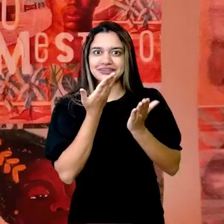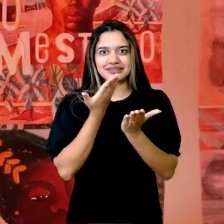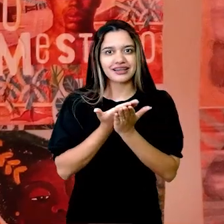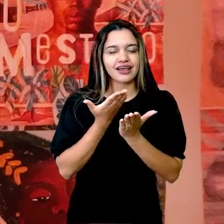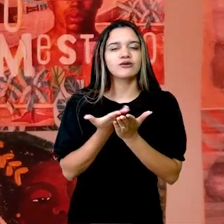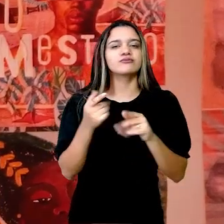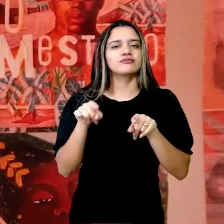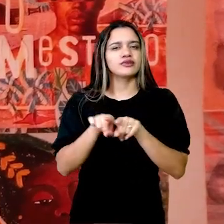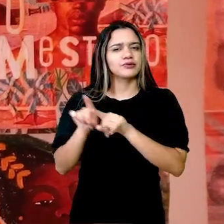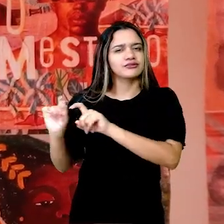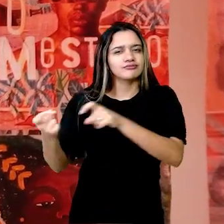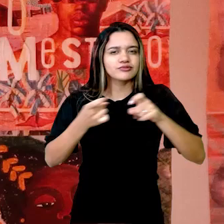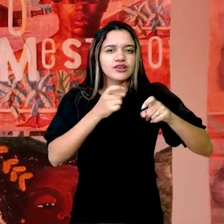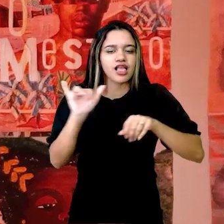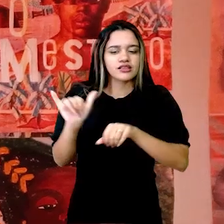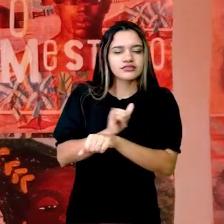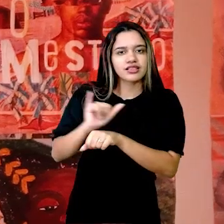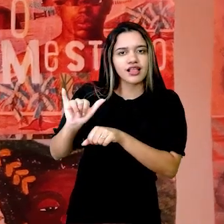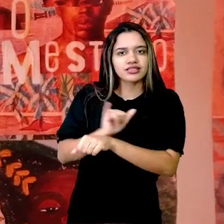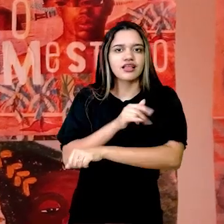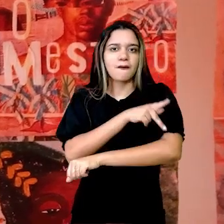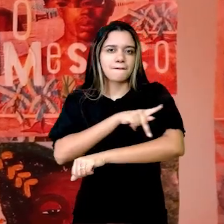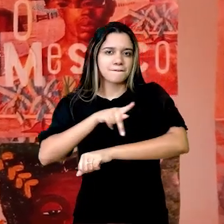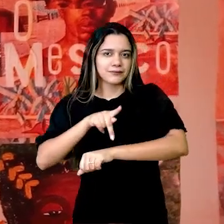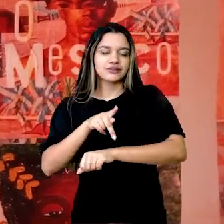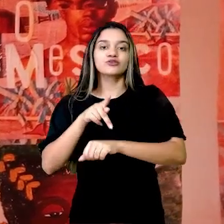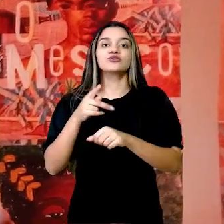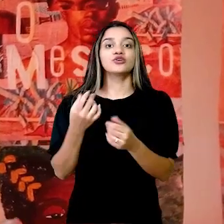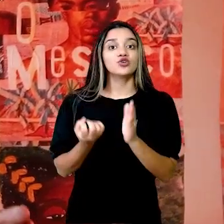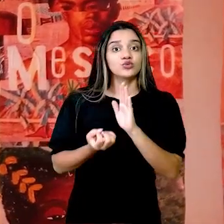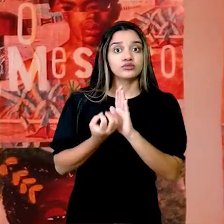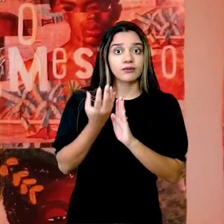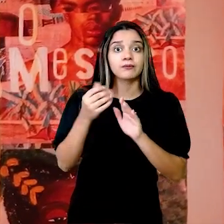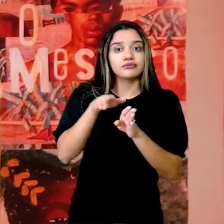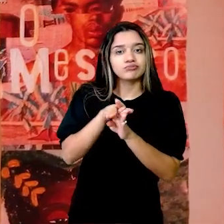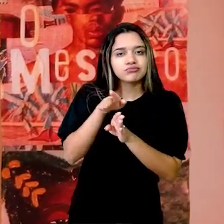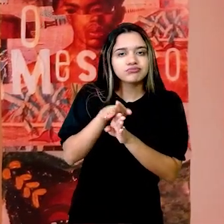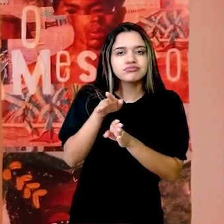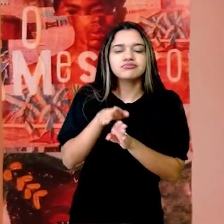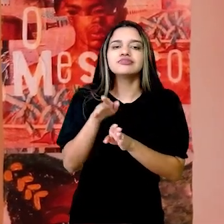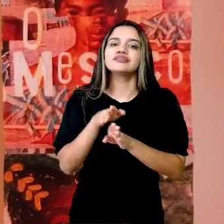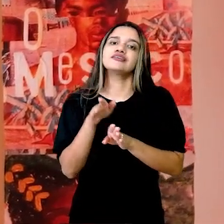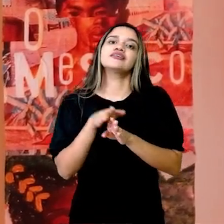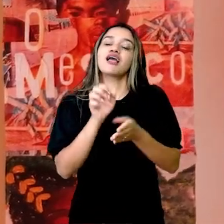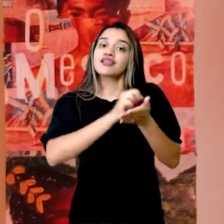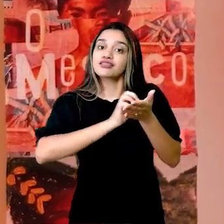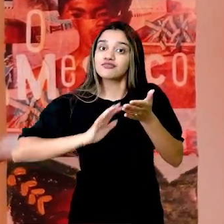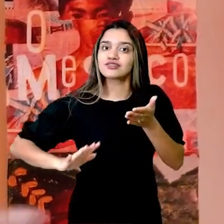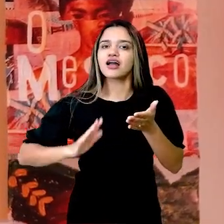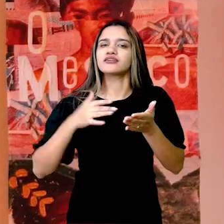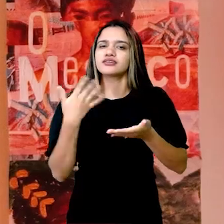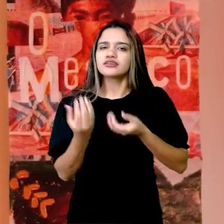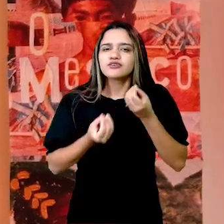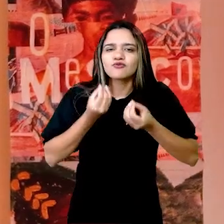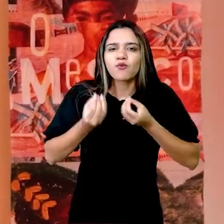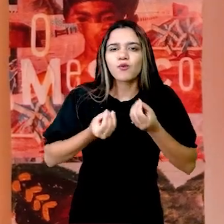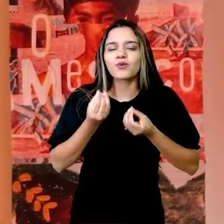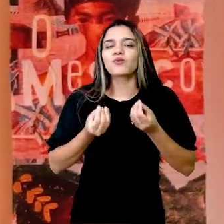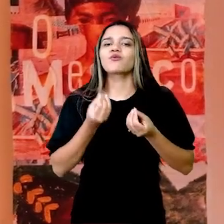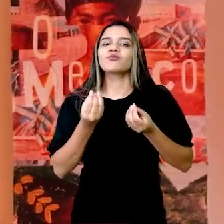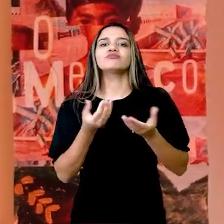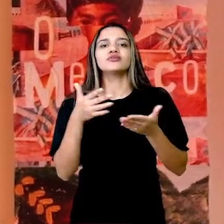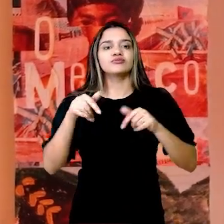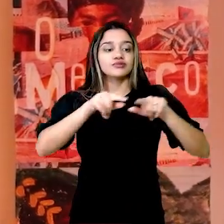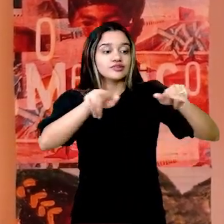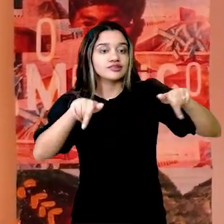aula. Vamos discutir estratégias pedagógicas, sugerir propostas de atividades e maneiras de promover